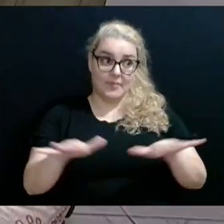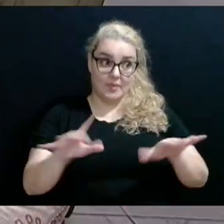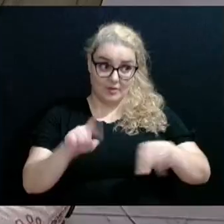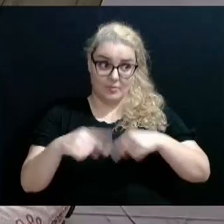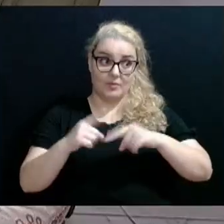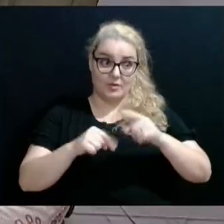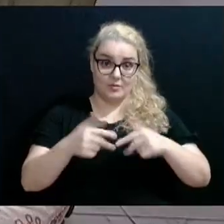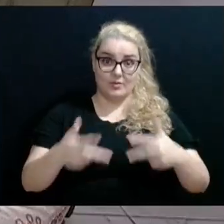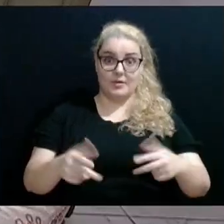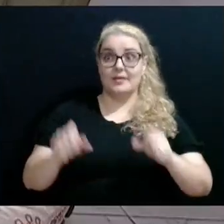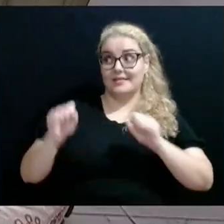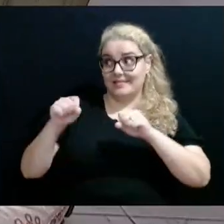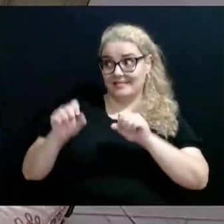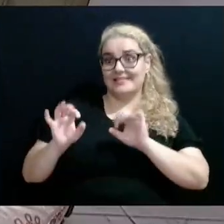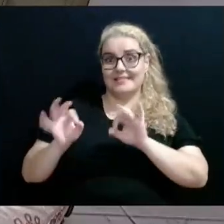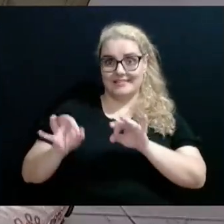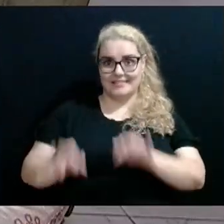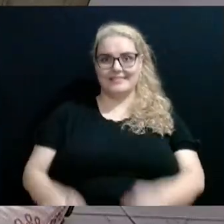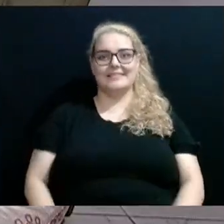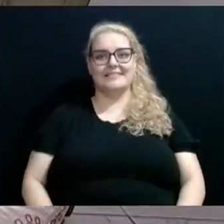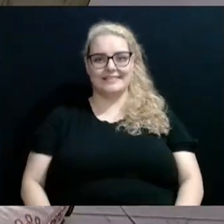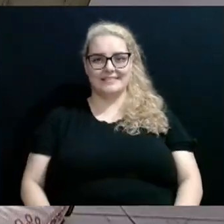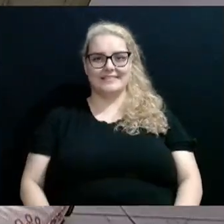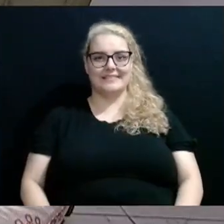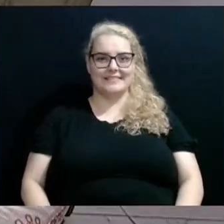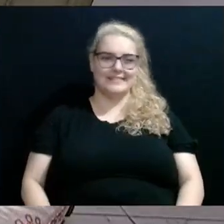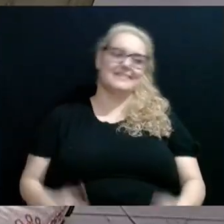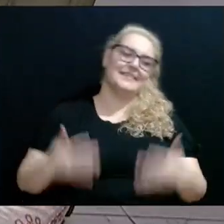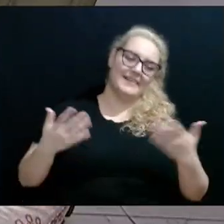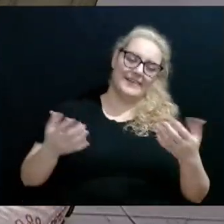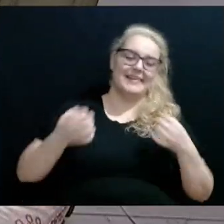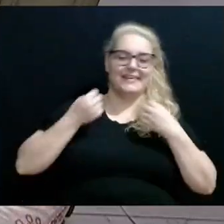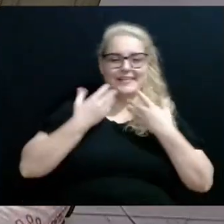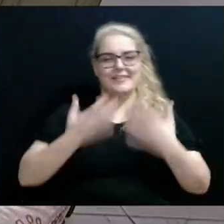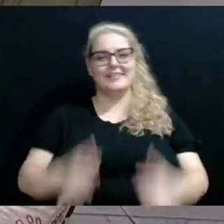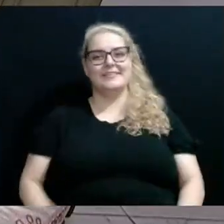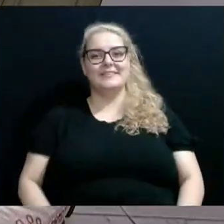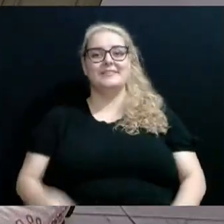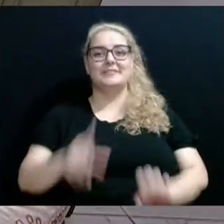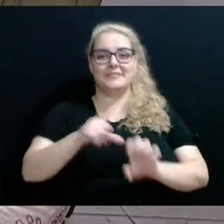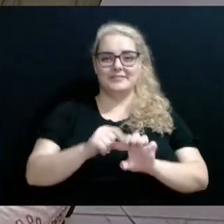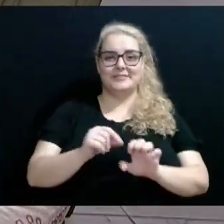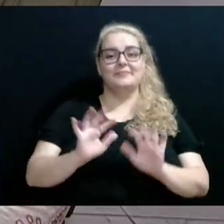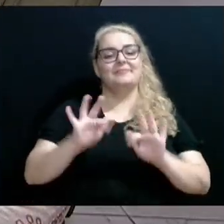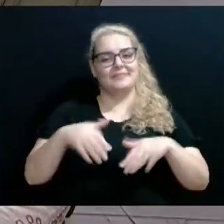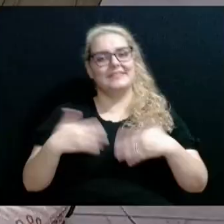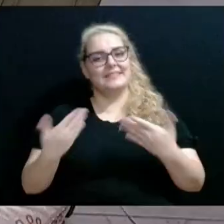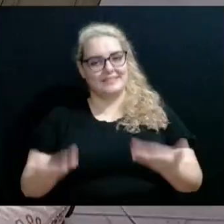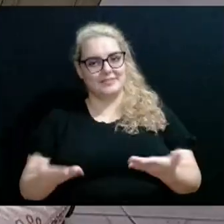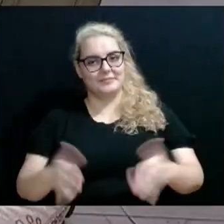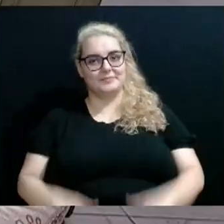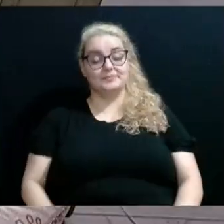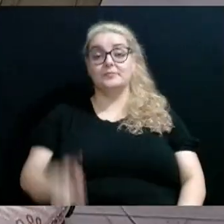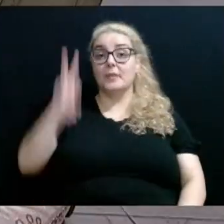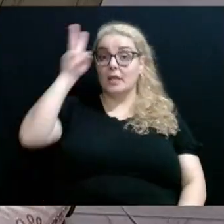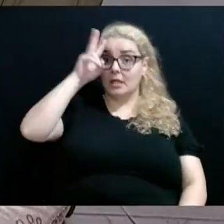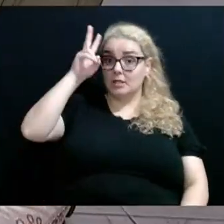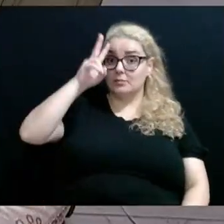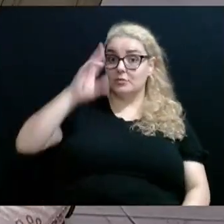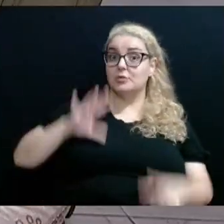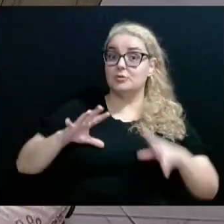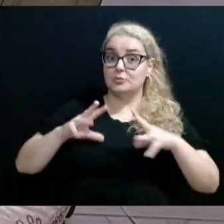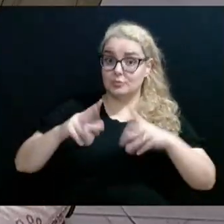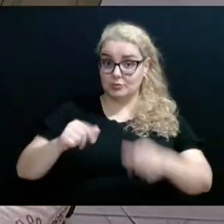produtos. Sim, com certeza. Ah, então tá bom. Olha só, o Ser Empreendedor fica por aqui. Lembrando que todo